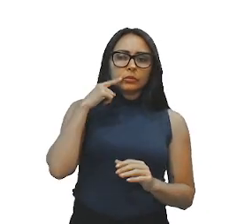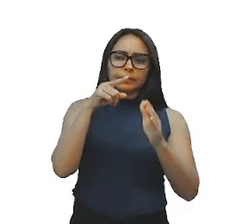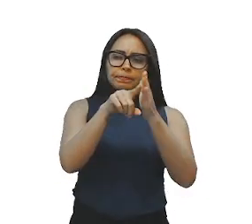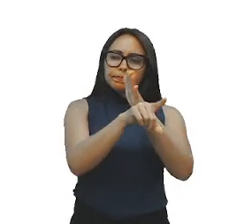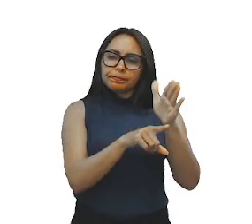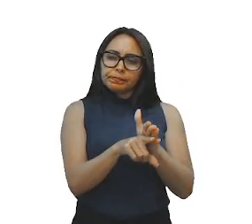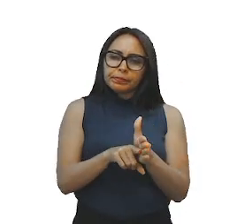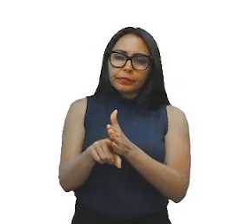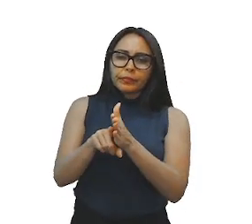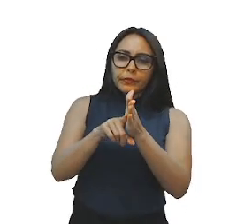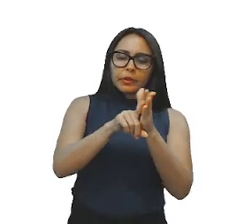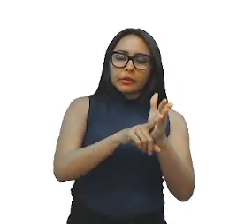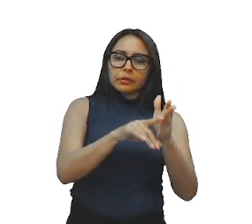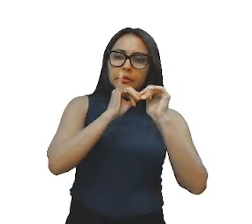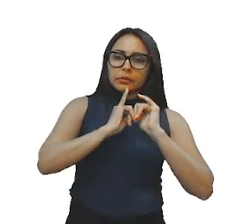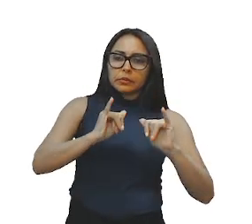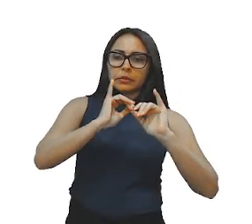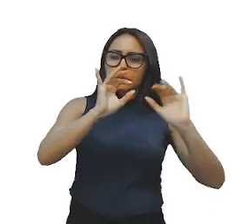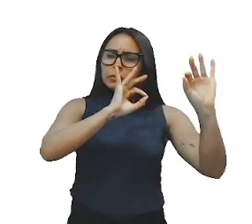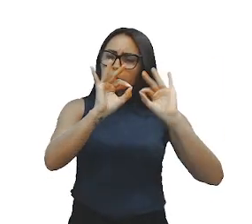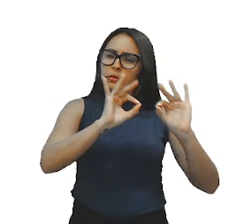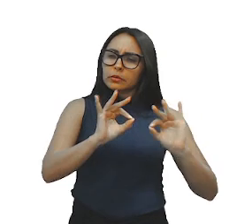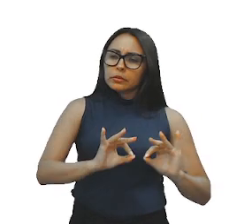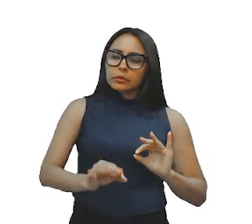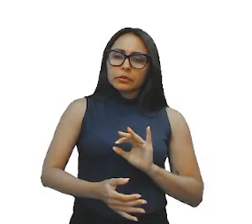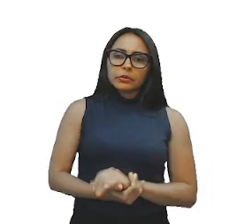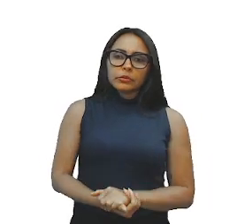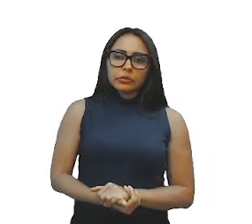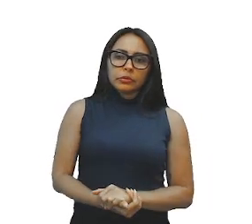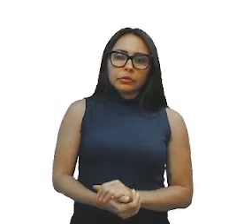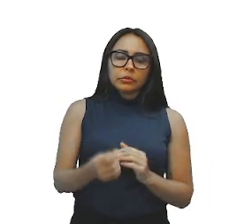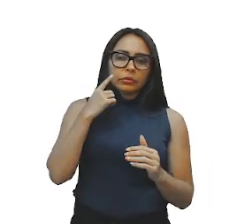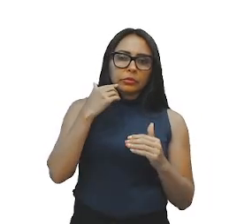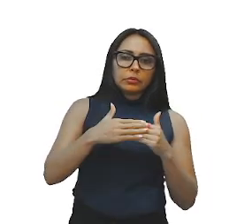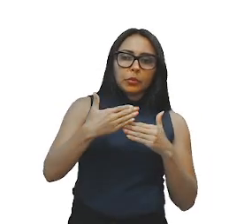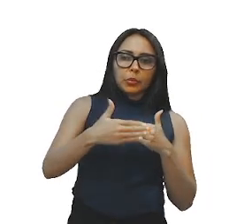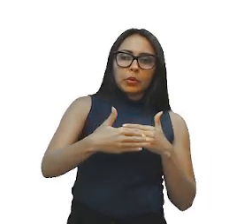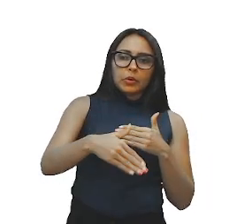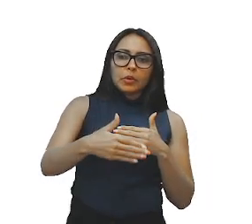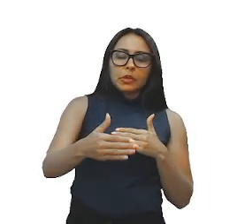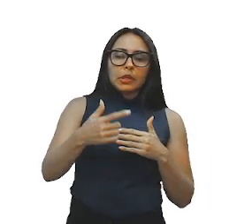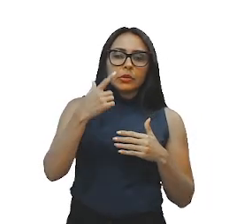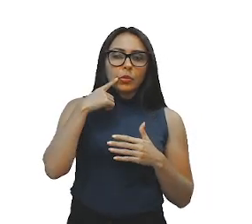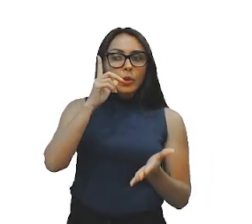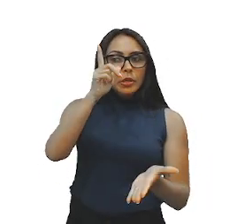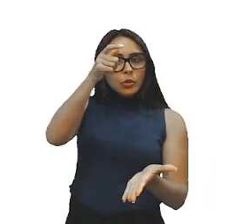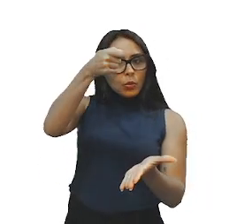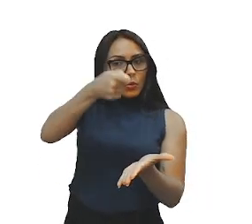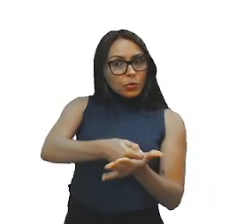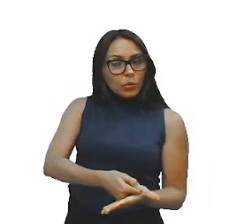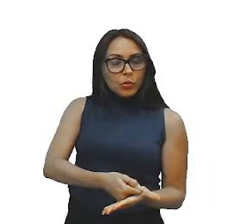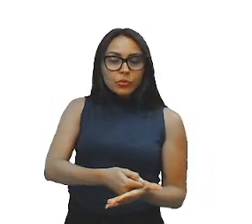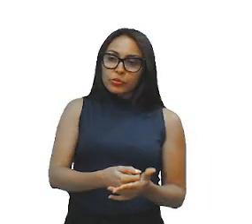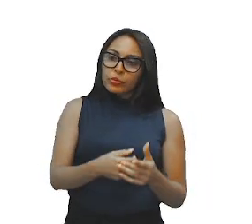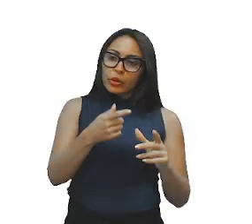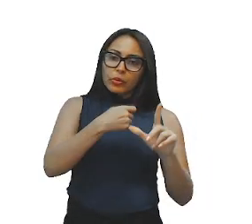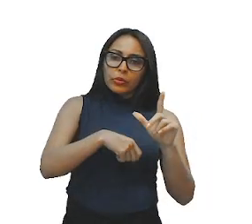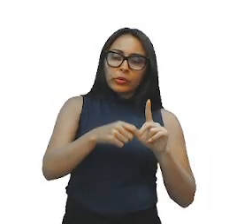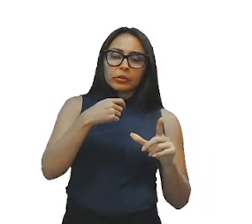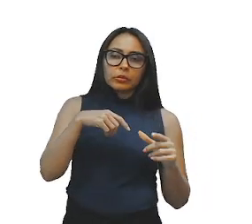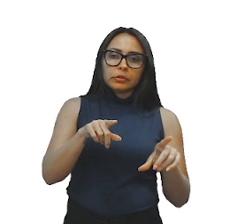maneira organizada, seguindo um processo rigoroso e lógico para chegar às